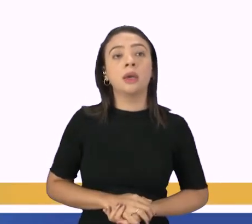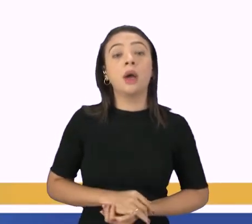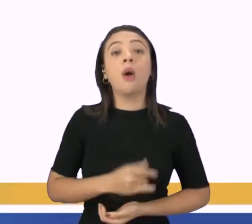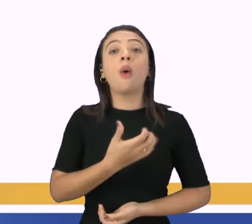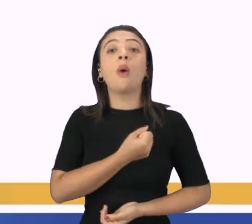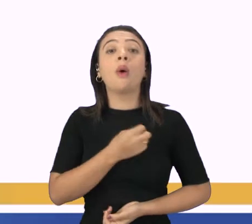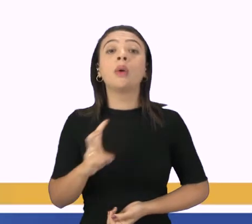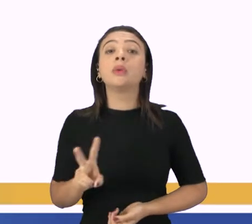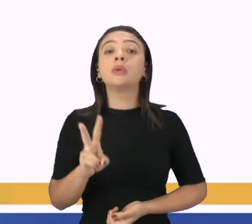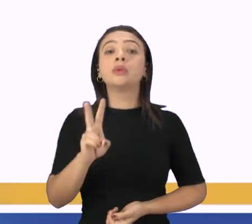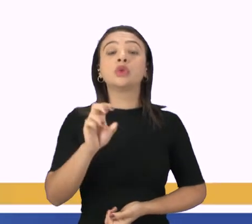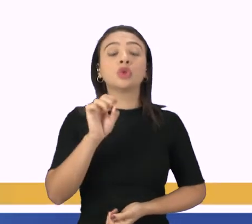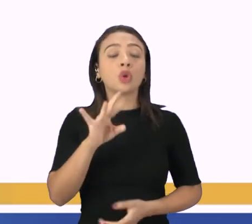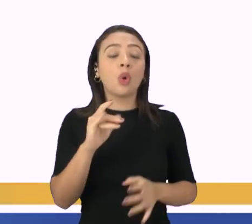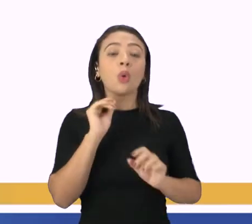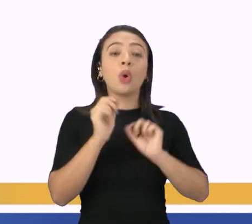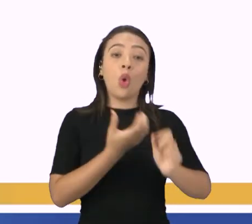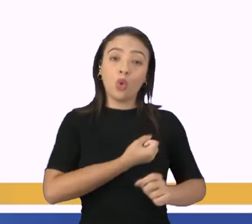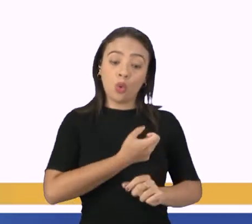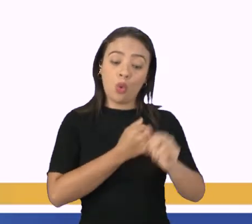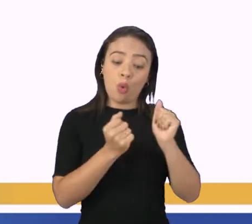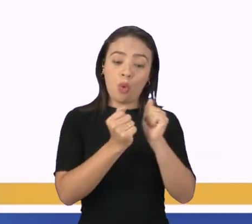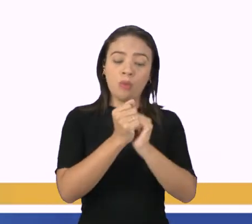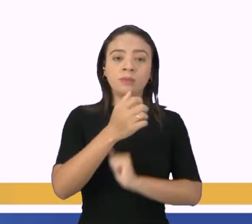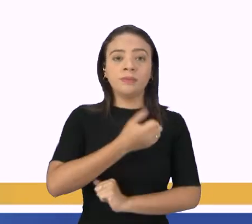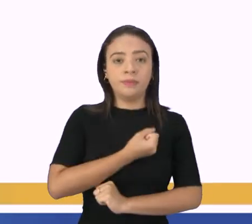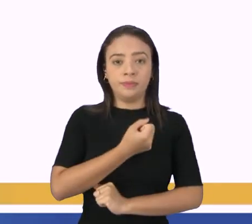só número com número. Por isso,